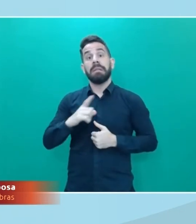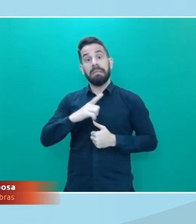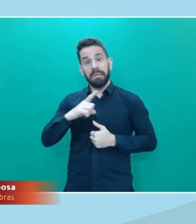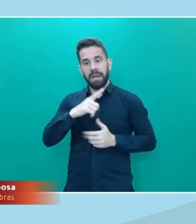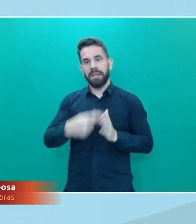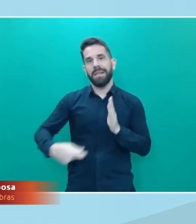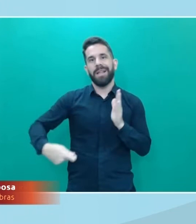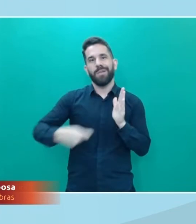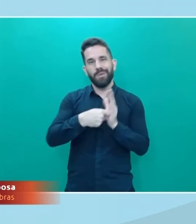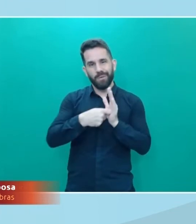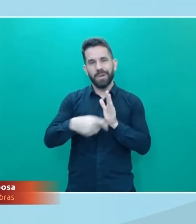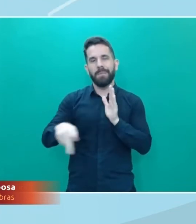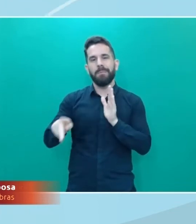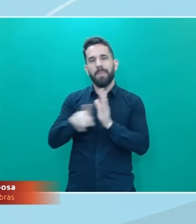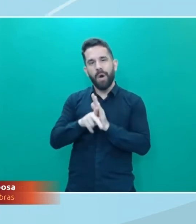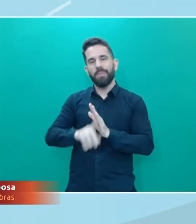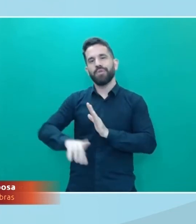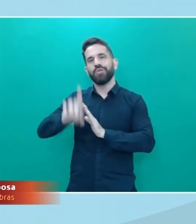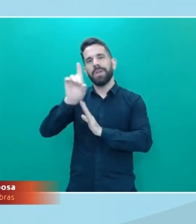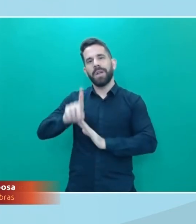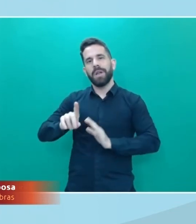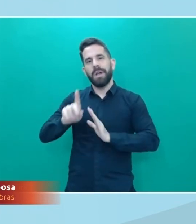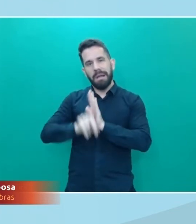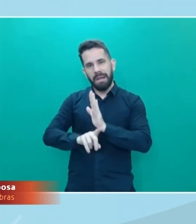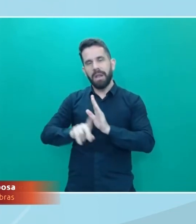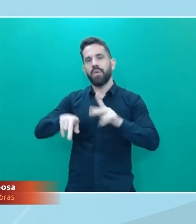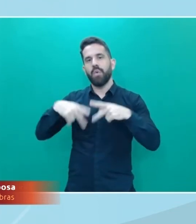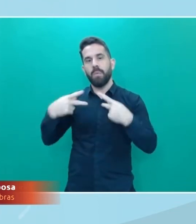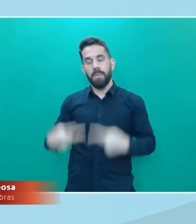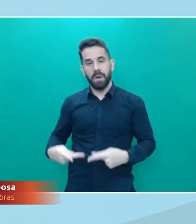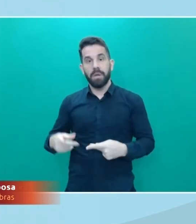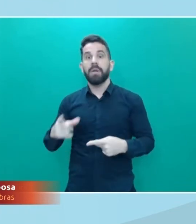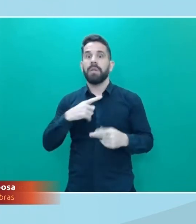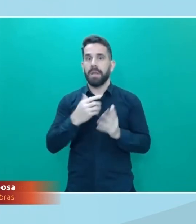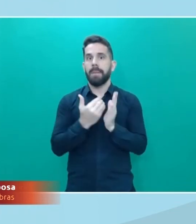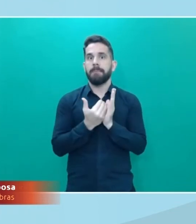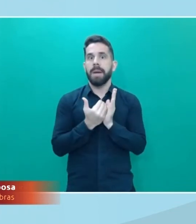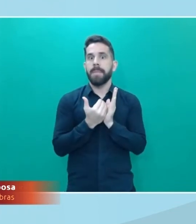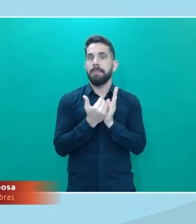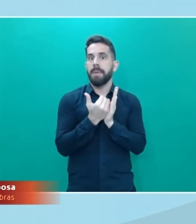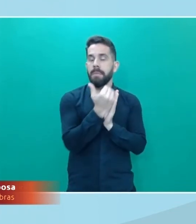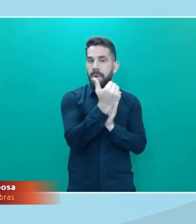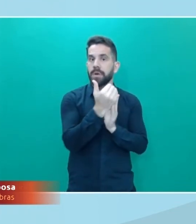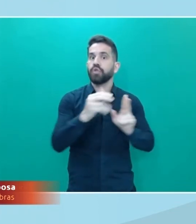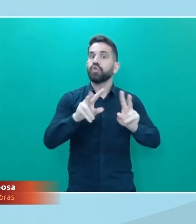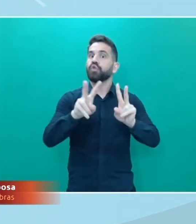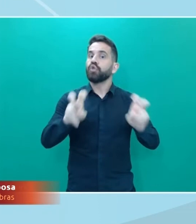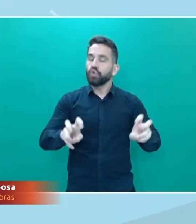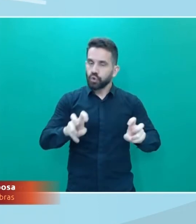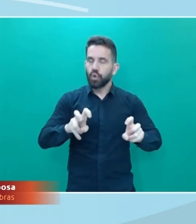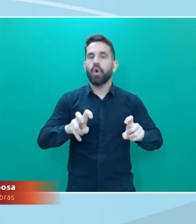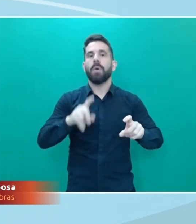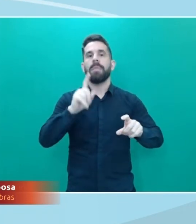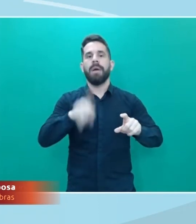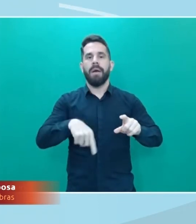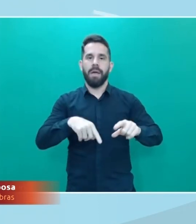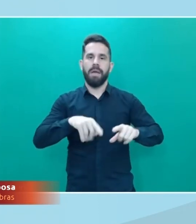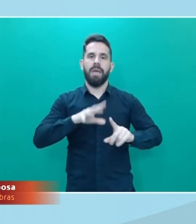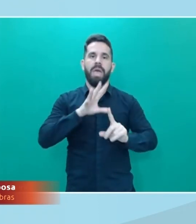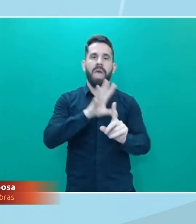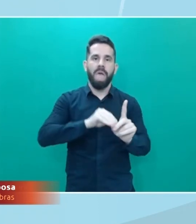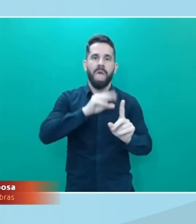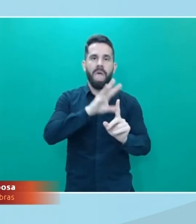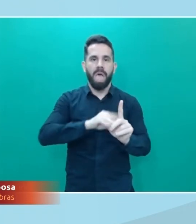uma tendência de alta nos registros de denúncias de crimes sexuais contra crianças e